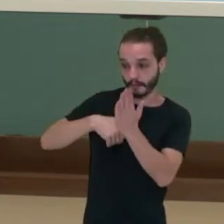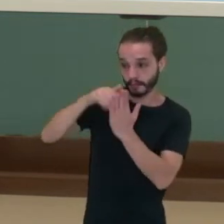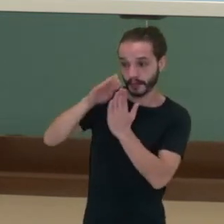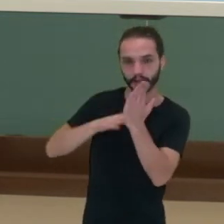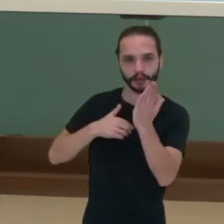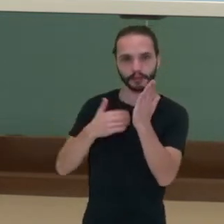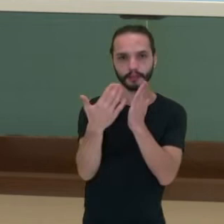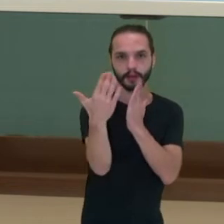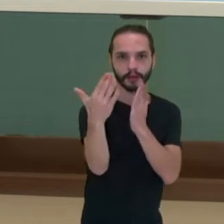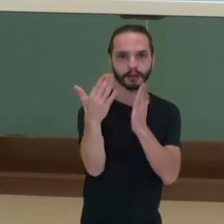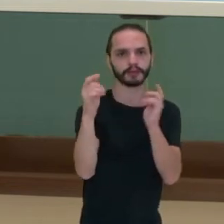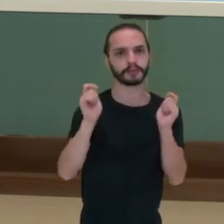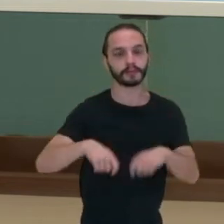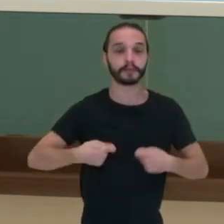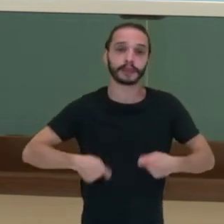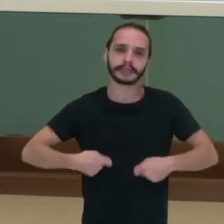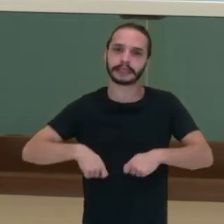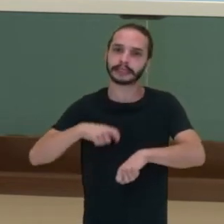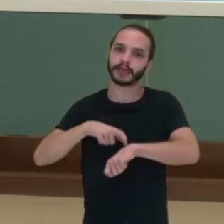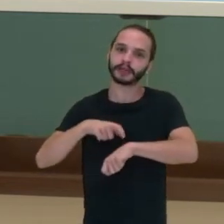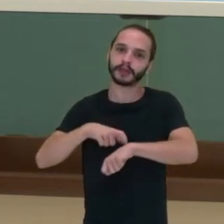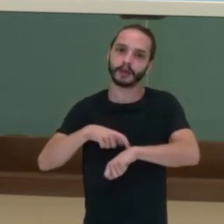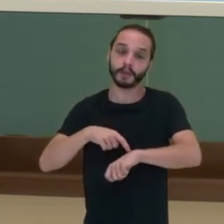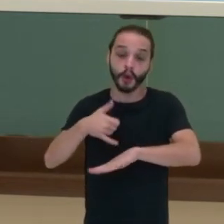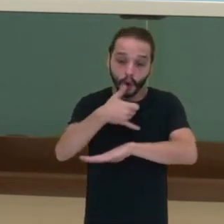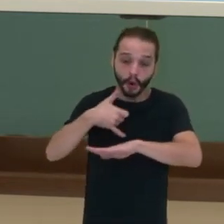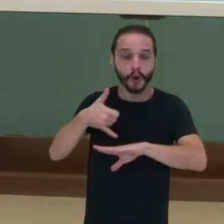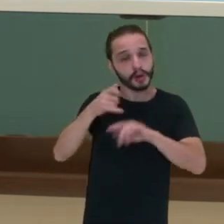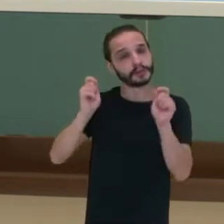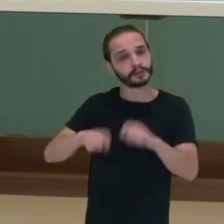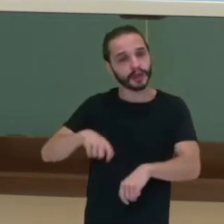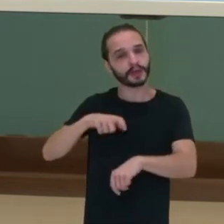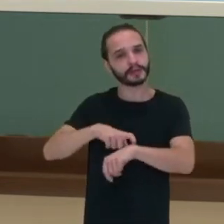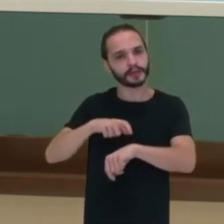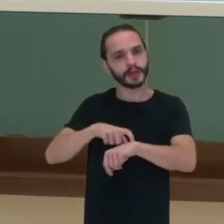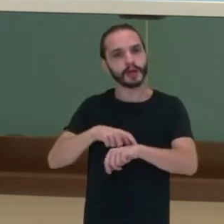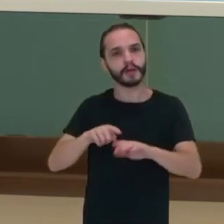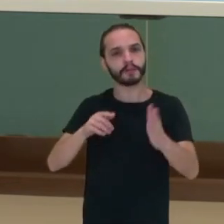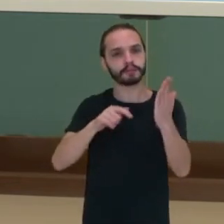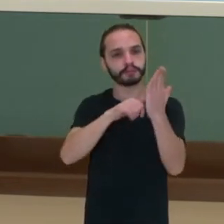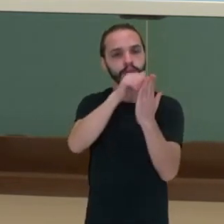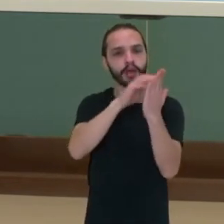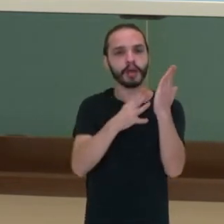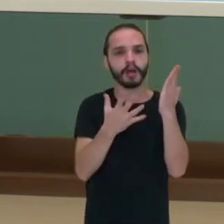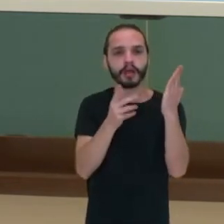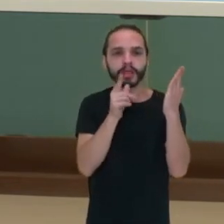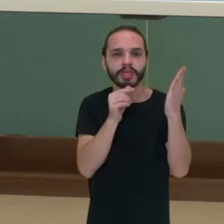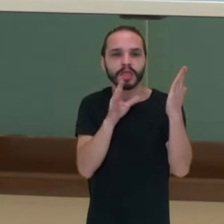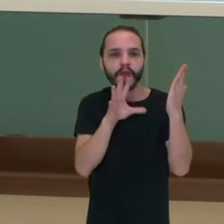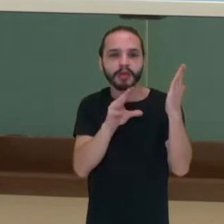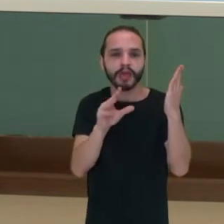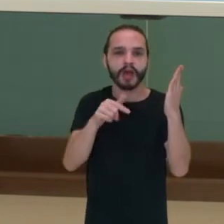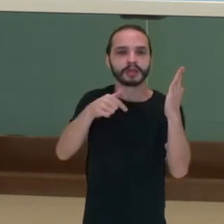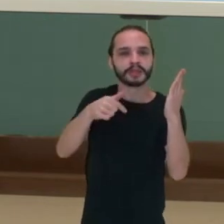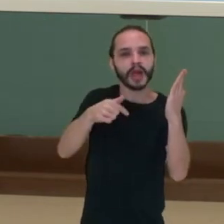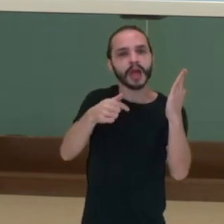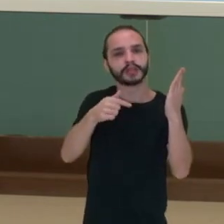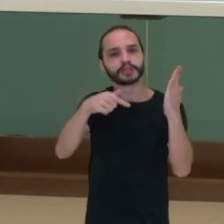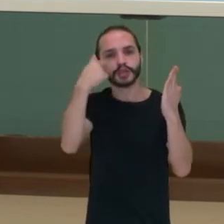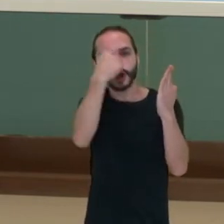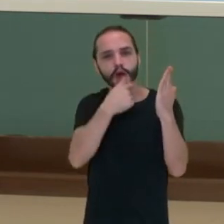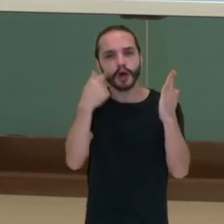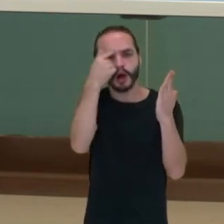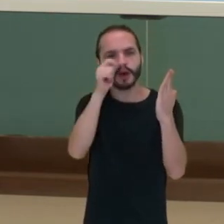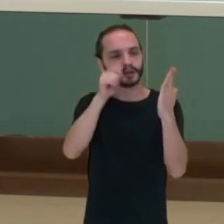ter tempo para poder fazer isso. Então na pintura a óleo você tem o tempo de edição, ela fica molhada durante 6, 7 horas, então você pode fazer camada sobre